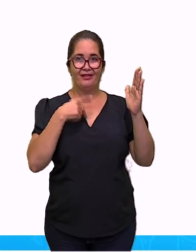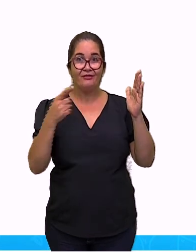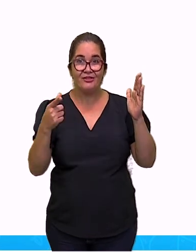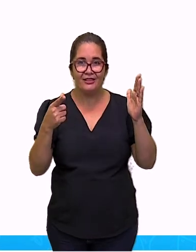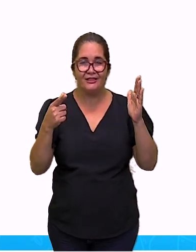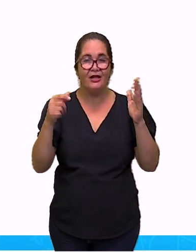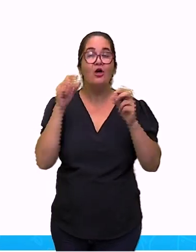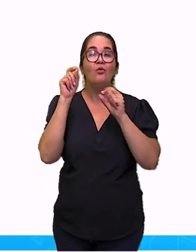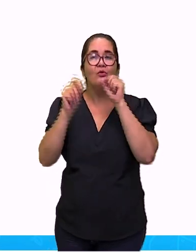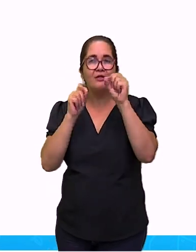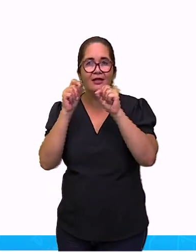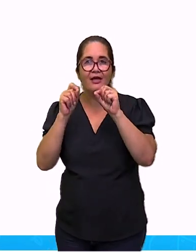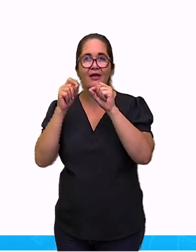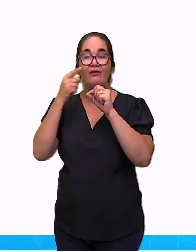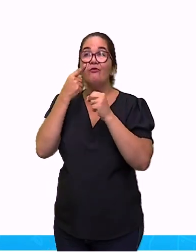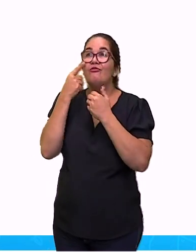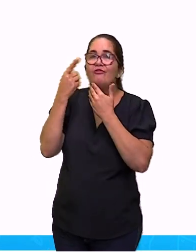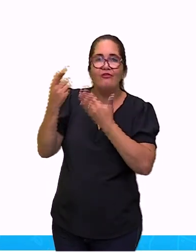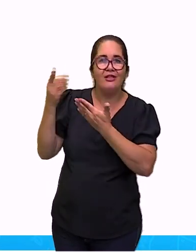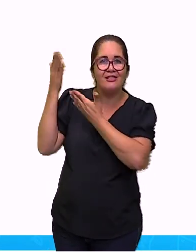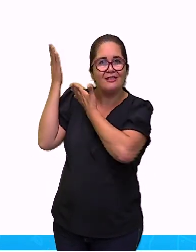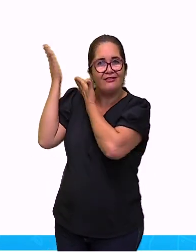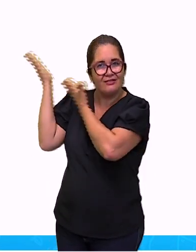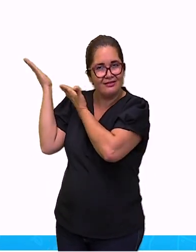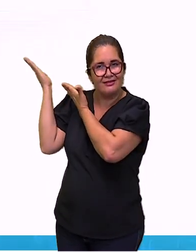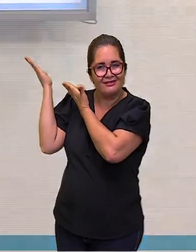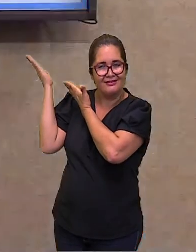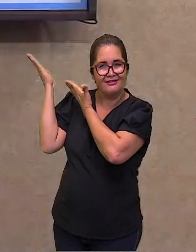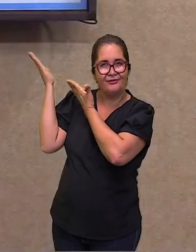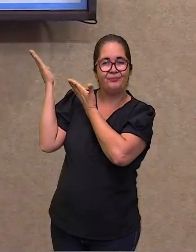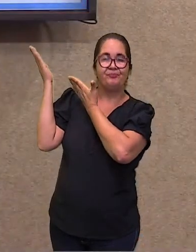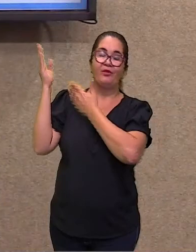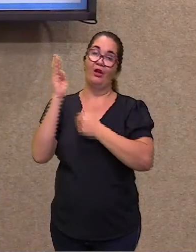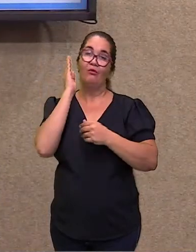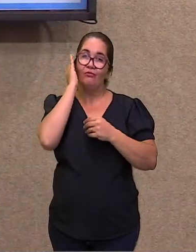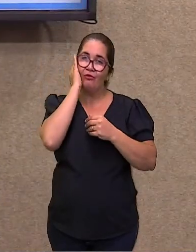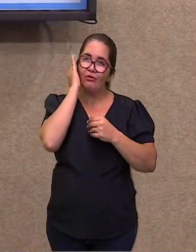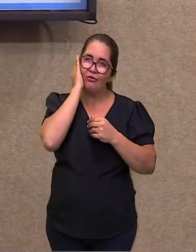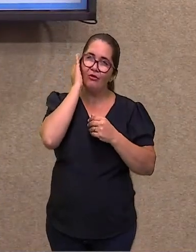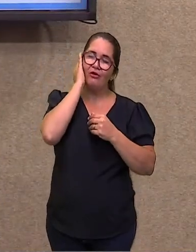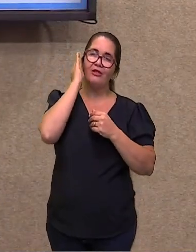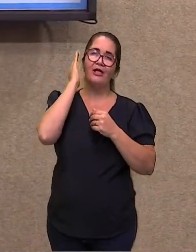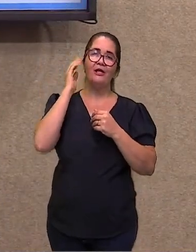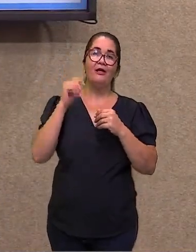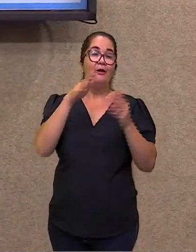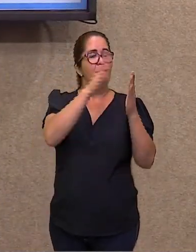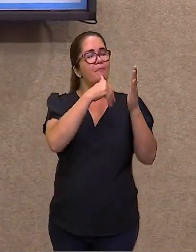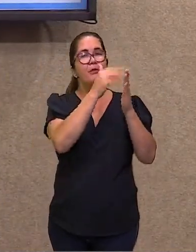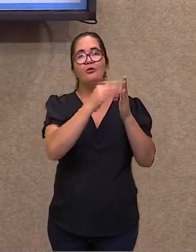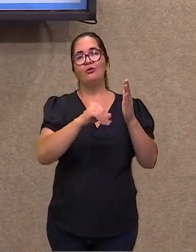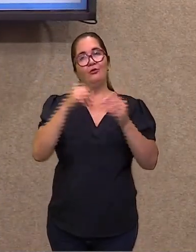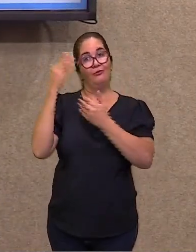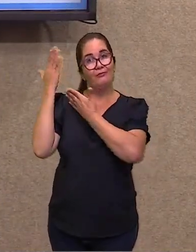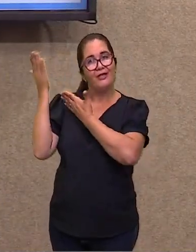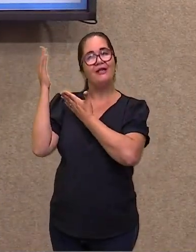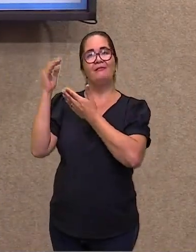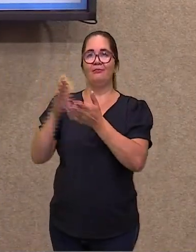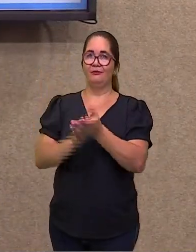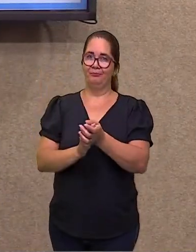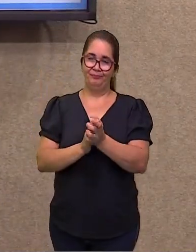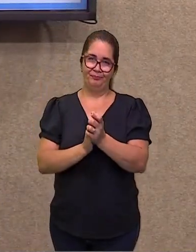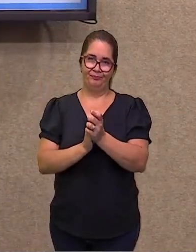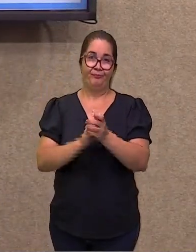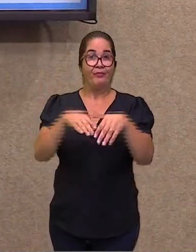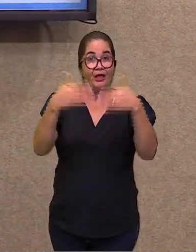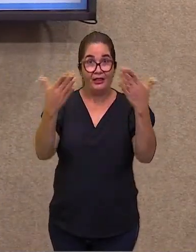você já vê a imagem por completo. Esse é um autorretrato de Vicente van Gogh. Vocês gostaram da aula de hoje? Eu quero